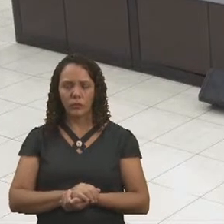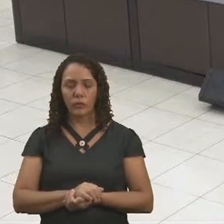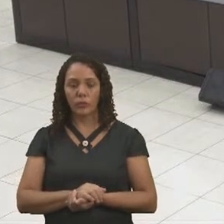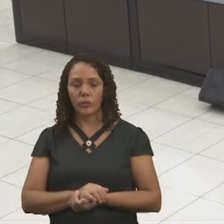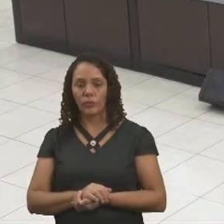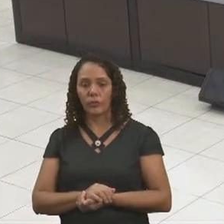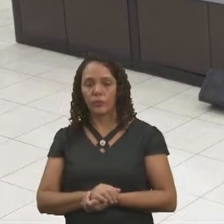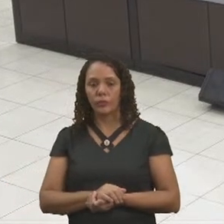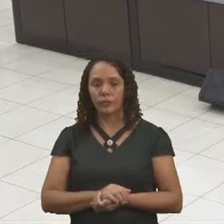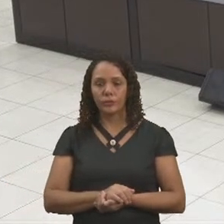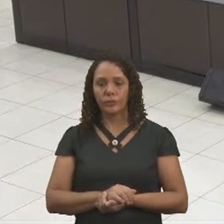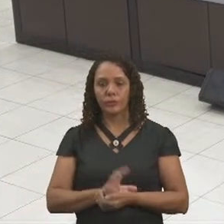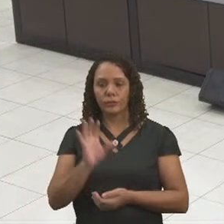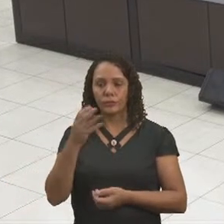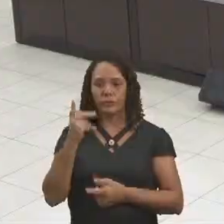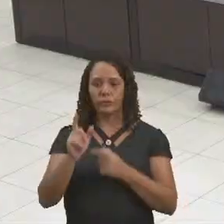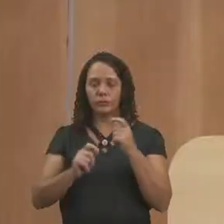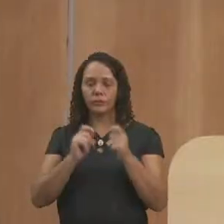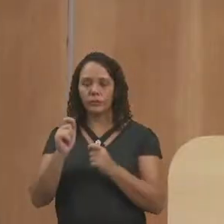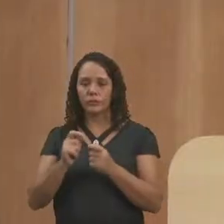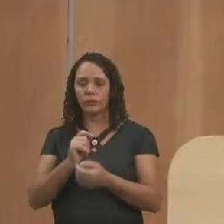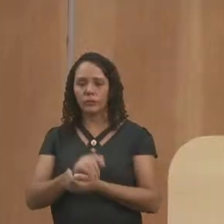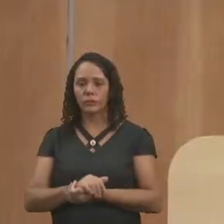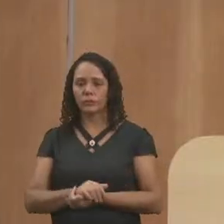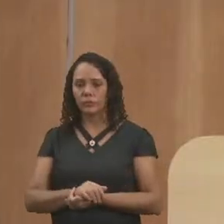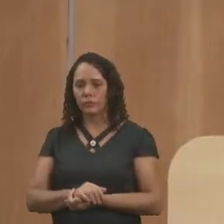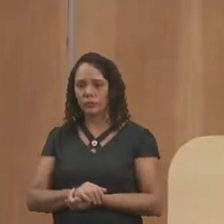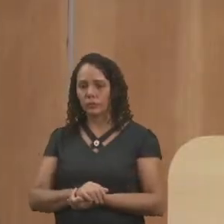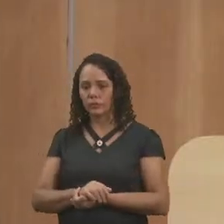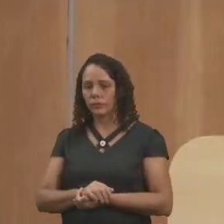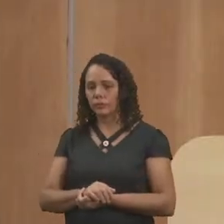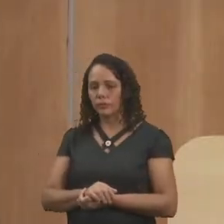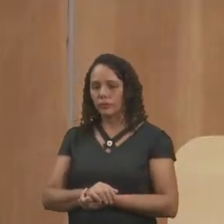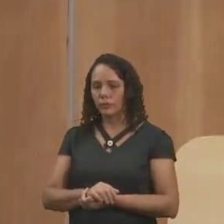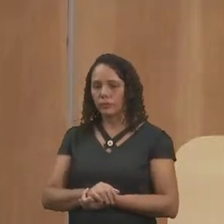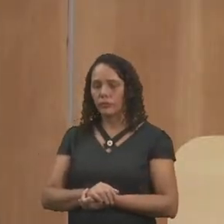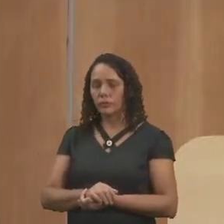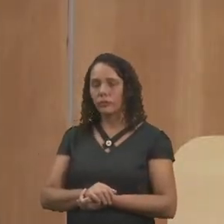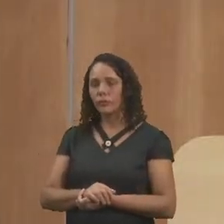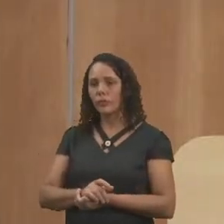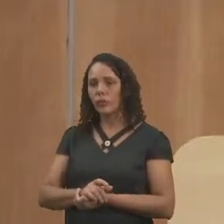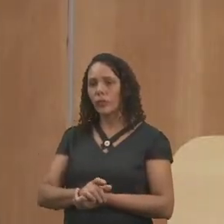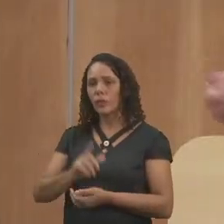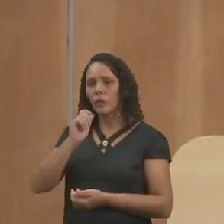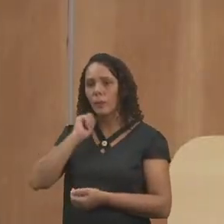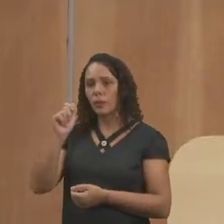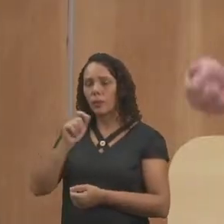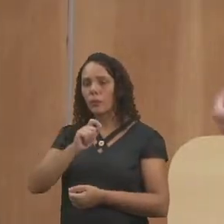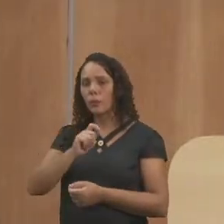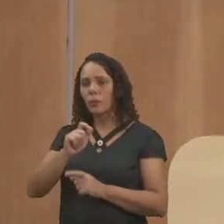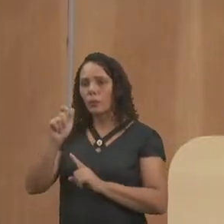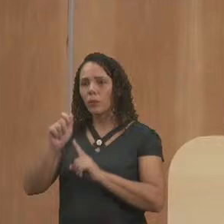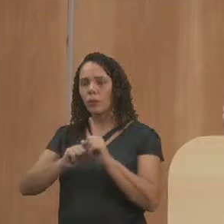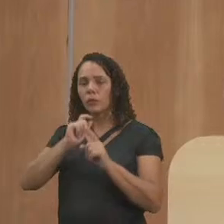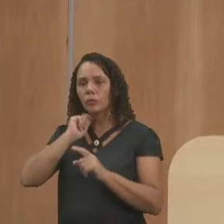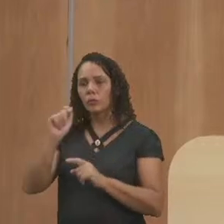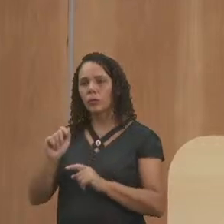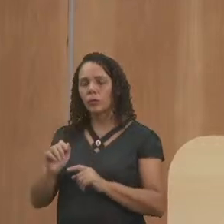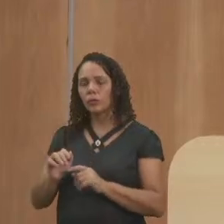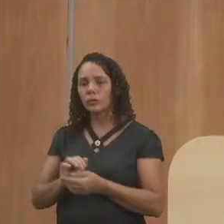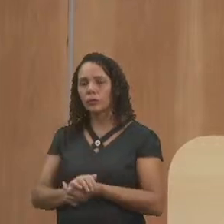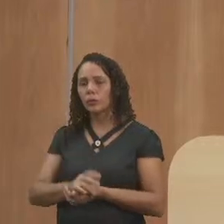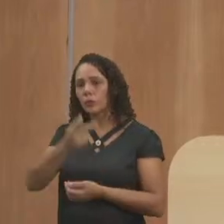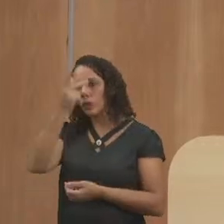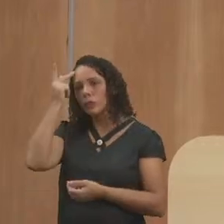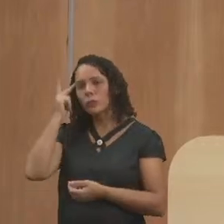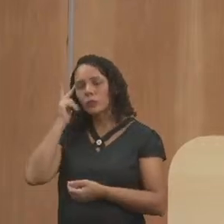O Gabriel, o que acontece é que a partir de abril, maio, quando começaram a sair as pessoas que seriam candidatas, outras pessoas